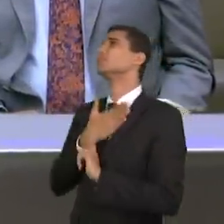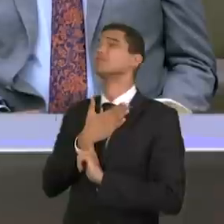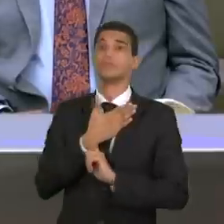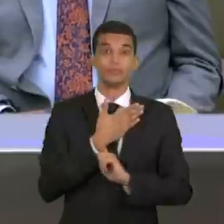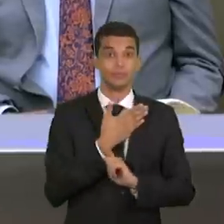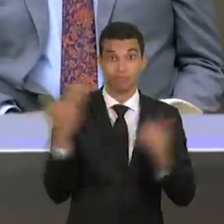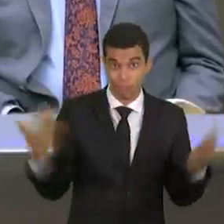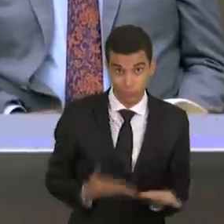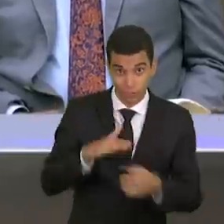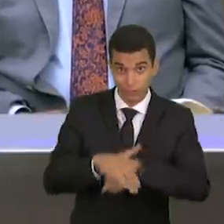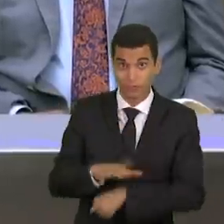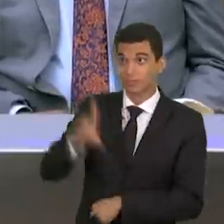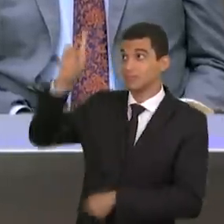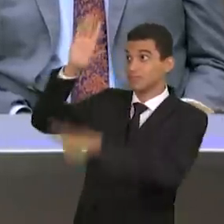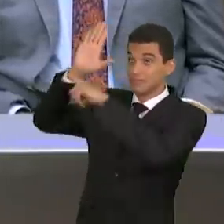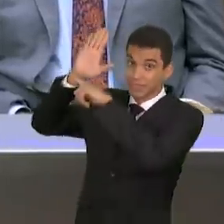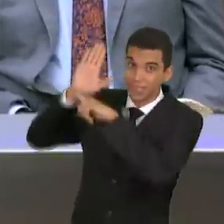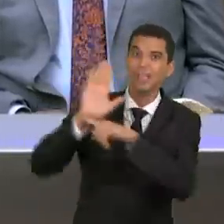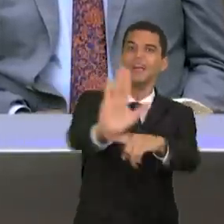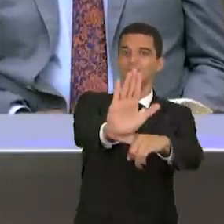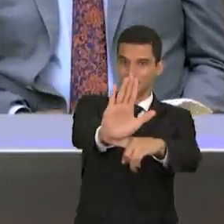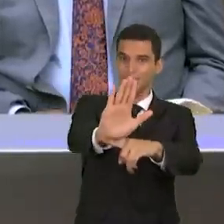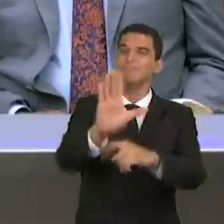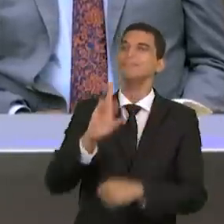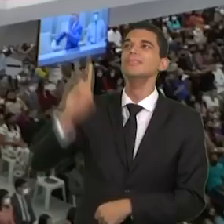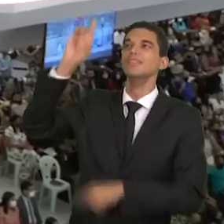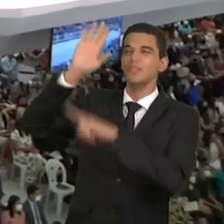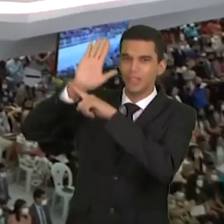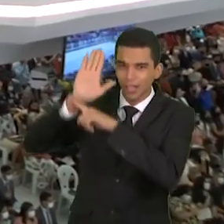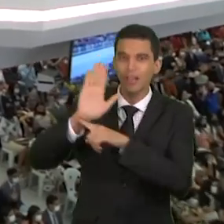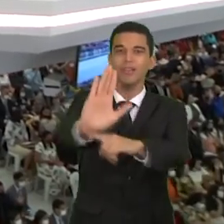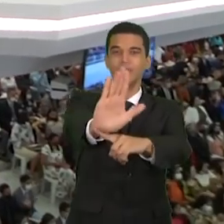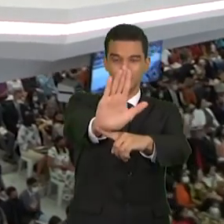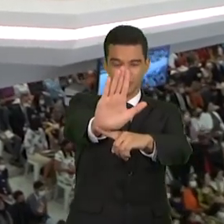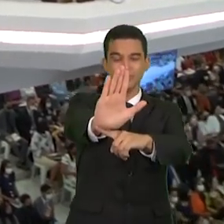ajuda. Chegou ajuda.